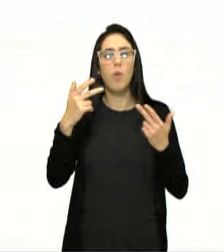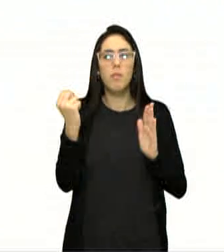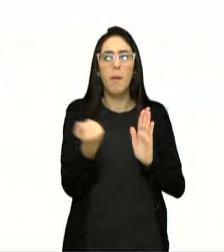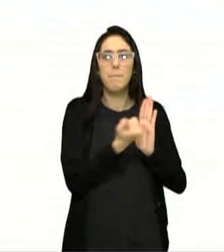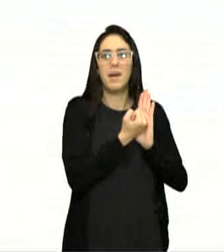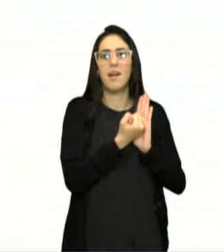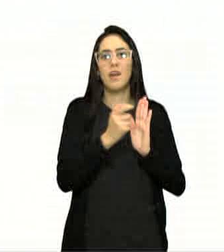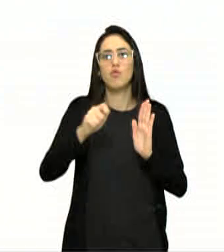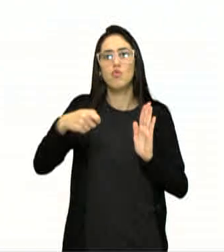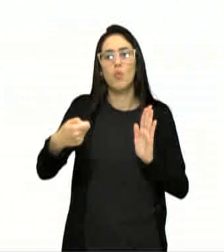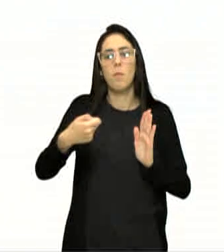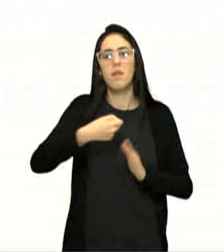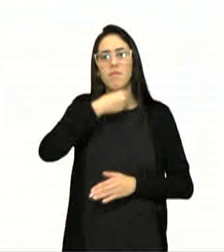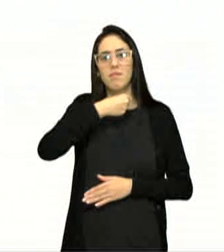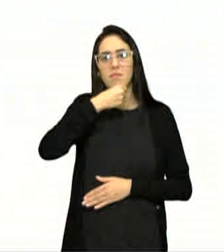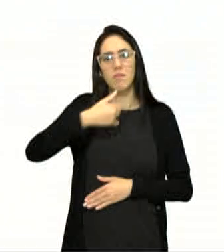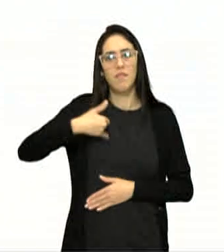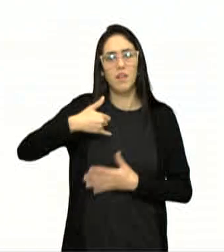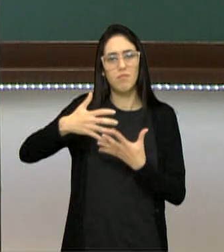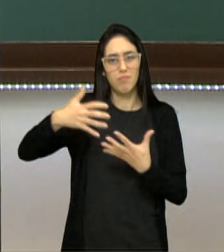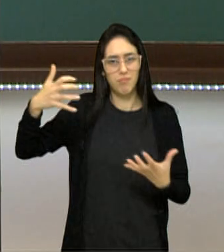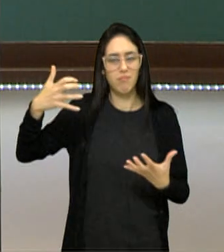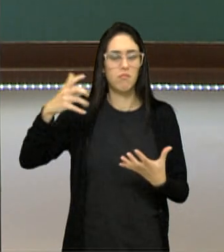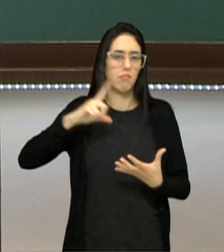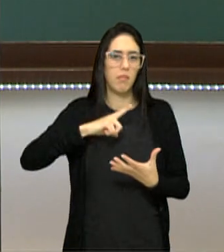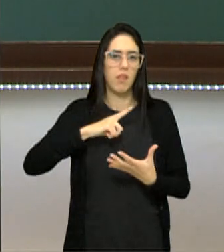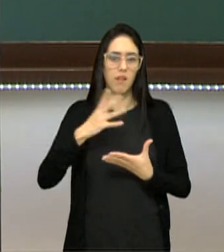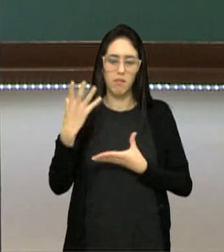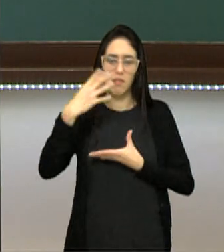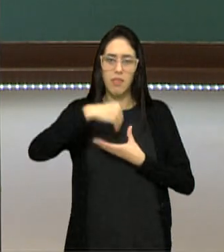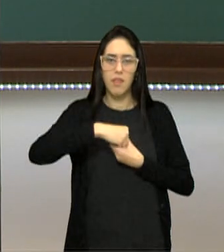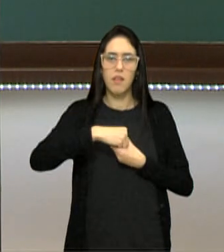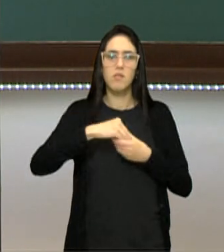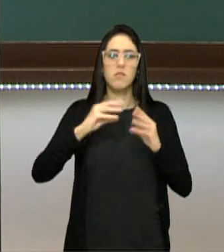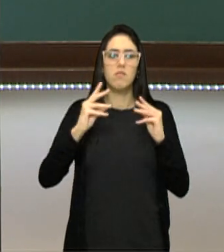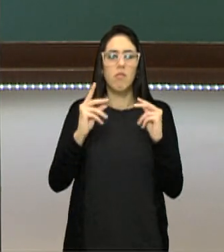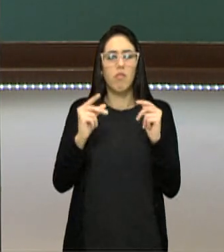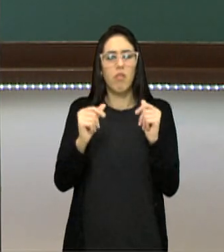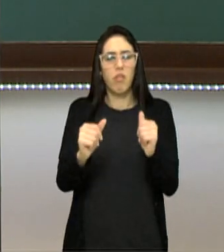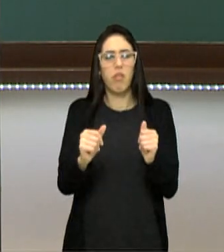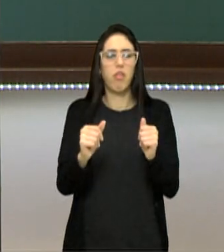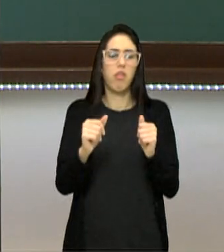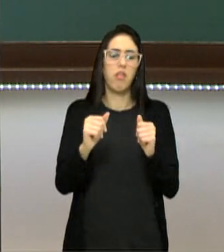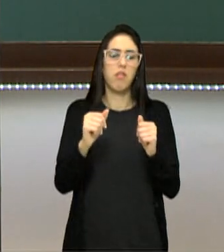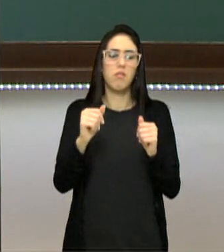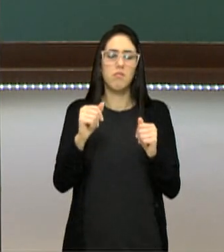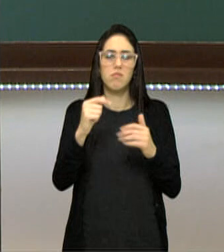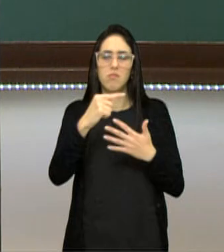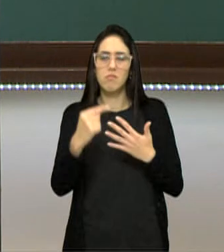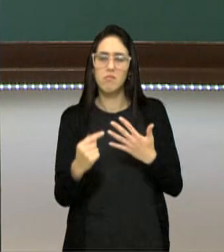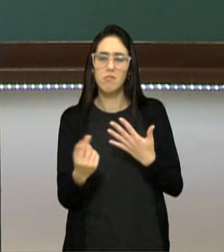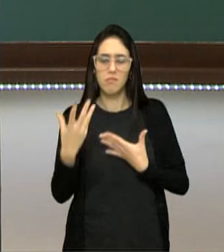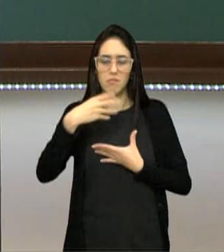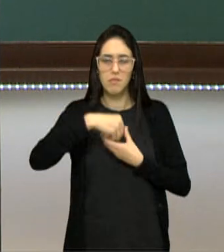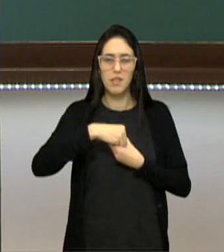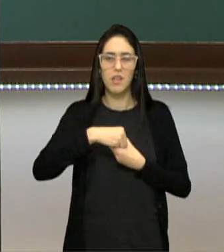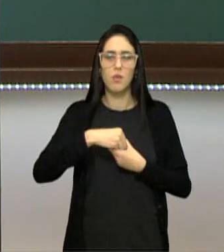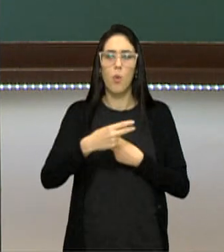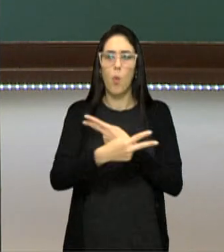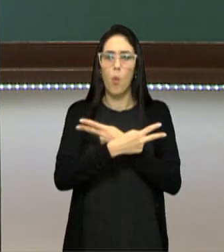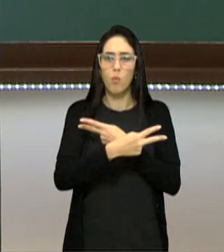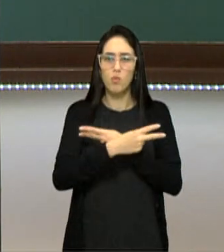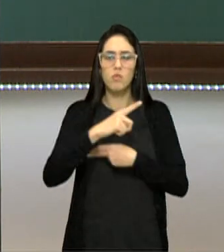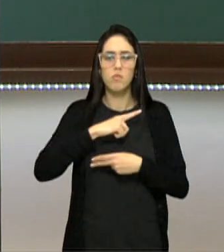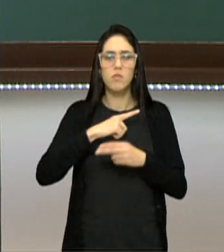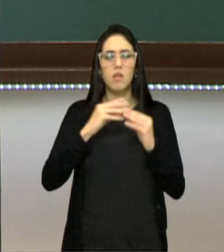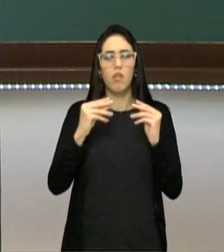nível molecular. Então, obviamente, pelo próprio desgaste dessas estruturas, dessas partes, dessas extremidades do cromossomo, que a gente chama